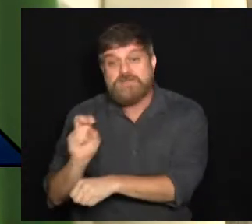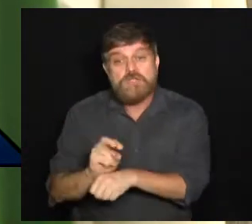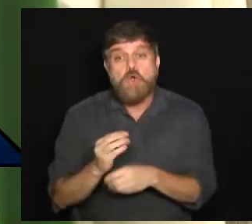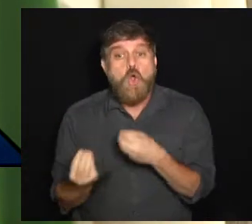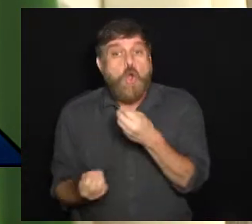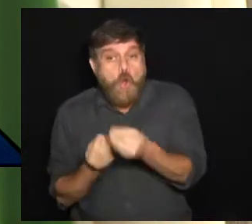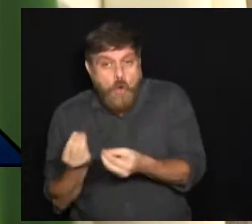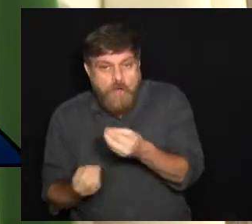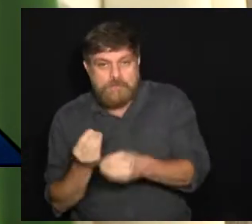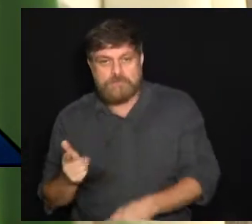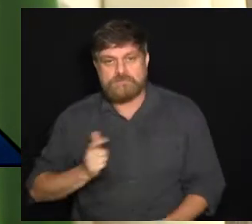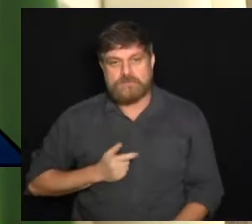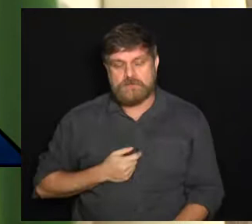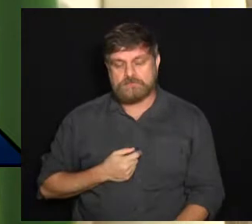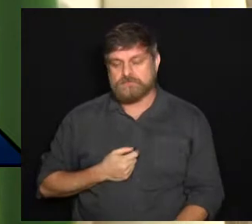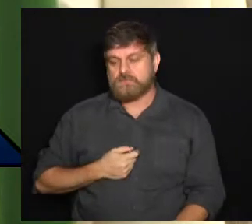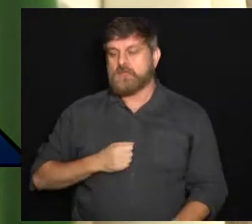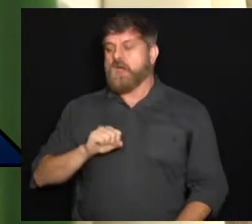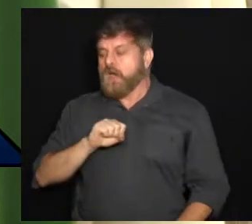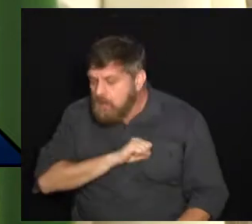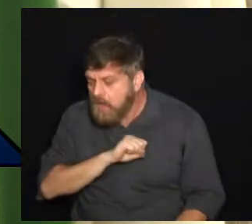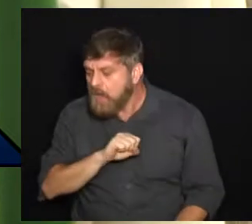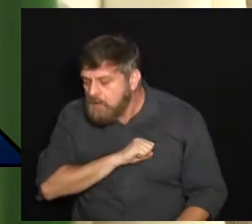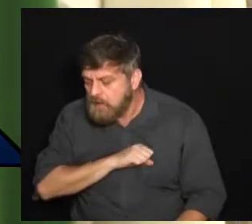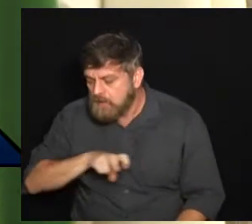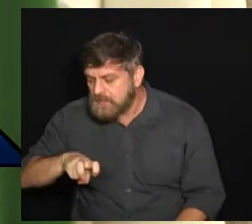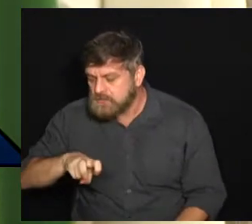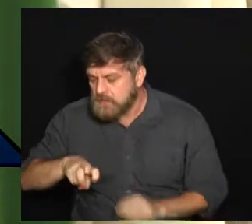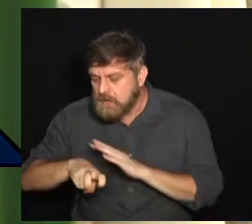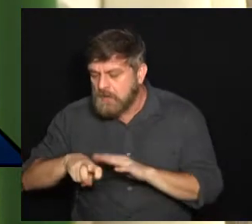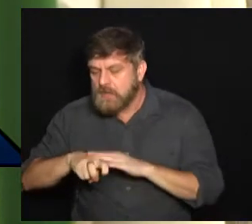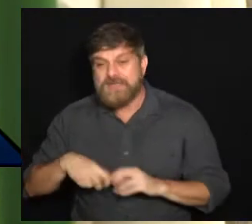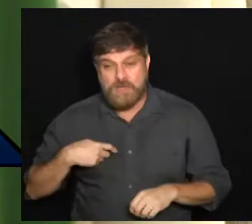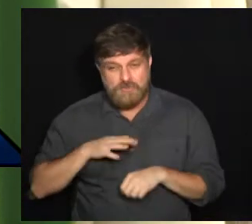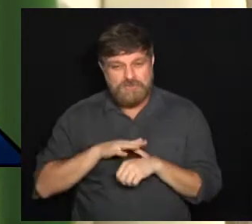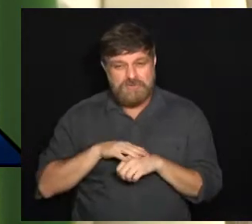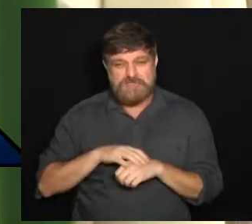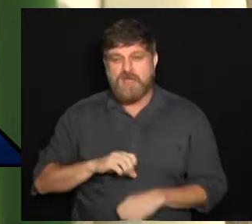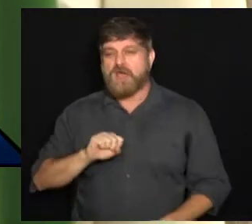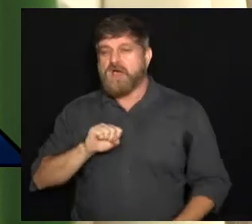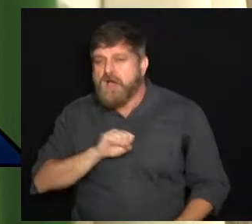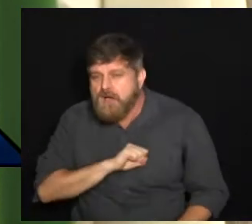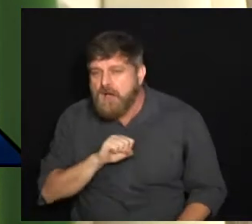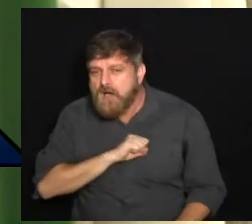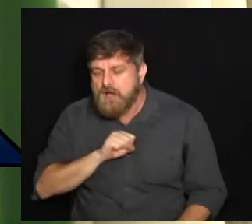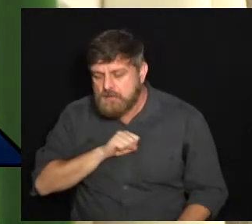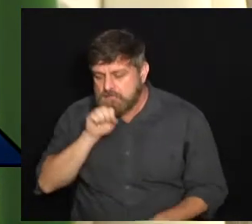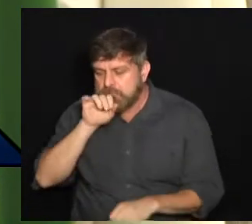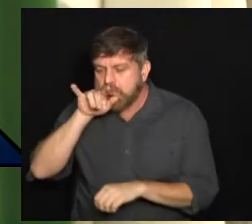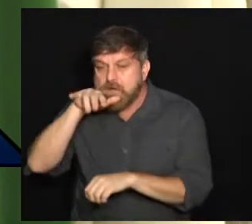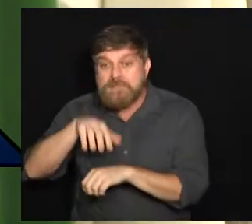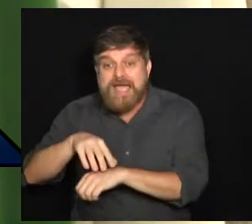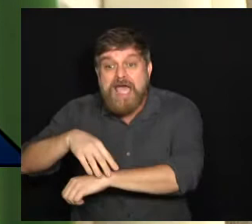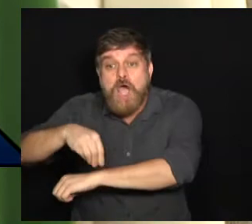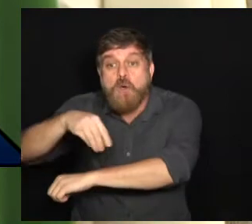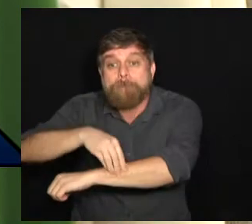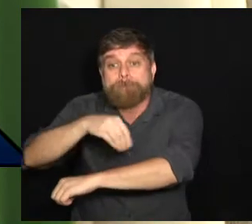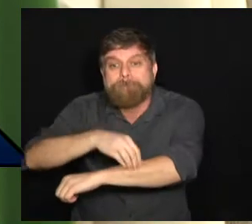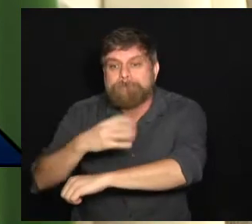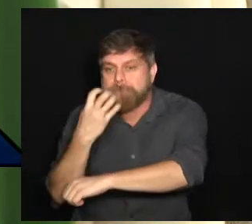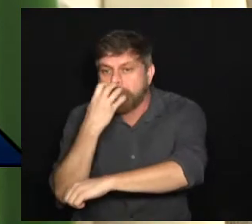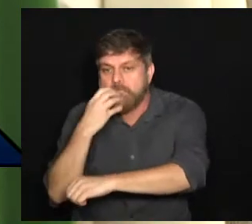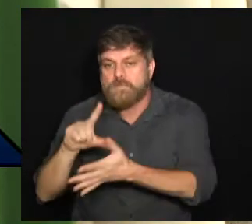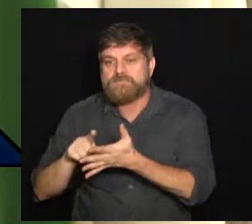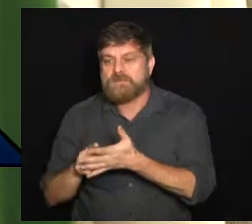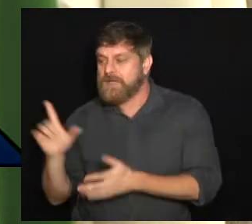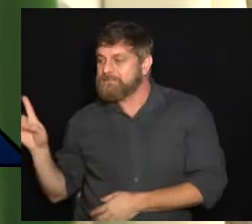forma? Né? Eu tossi em cima do cachorro. Eu tô doente, tossi em cima do cachorro. As partículas vão cair nos pelos do cachorro, depois uma outra